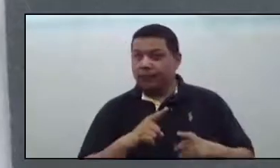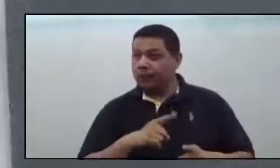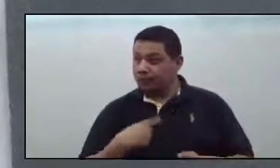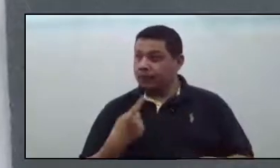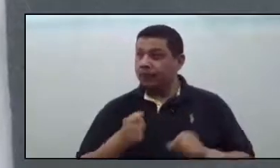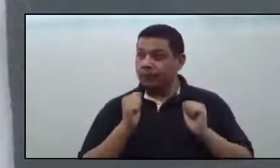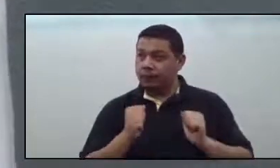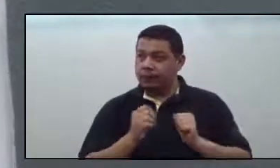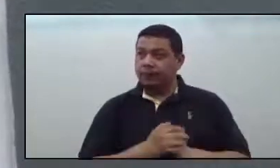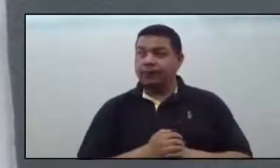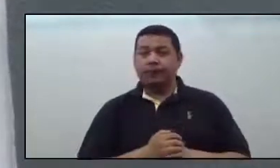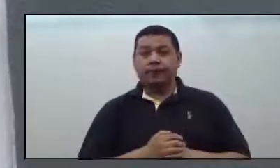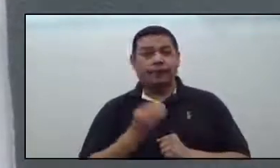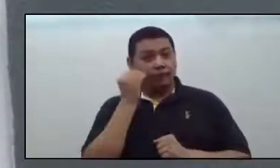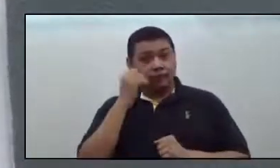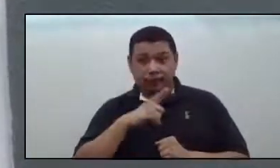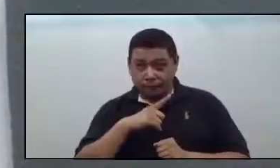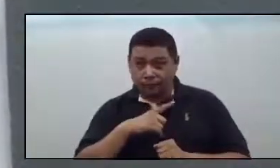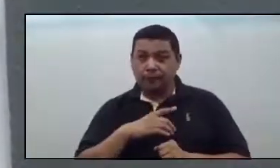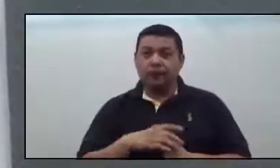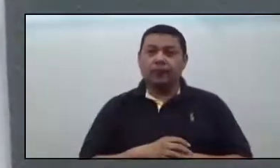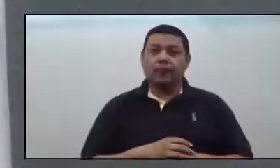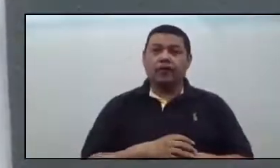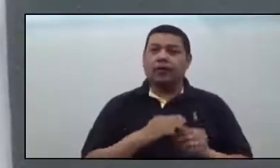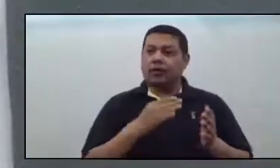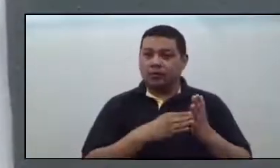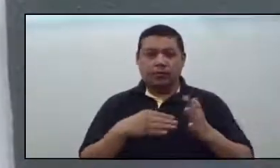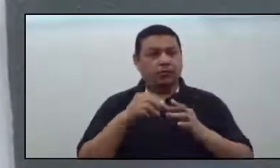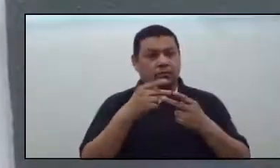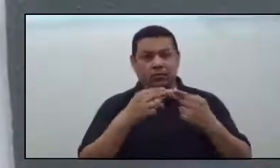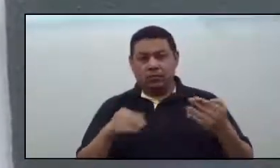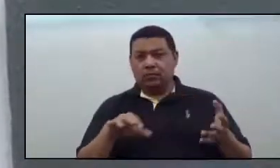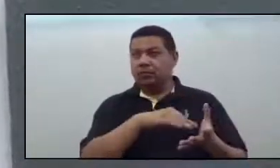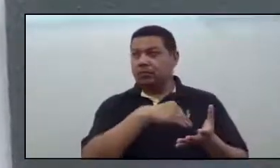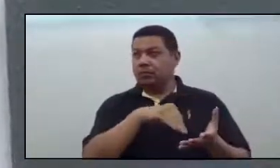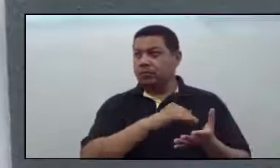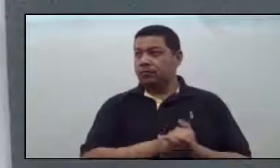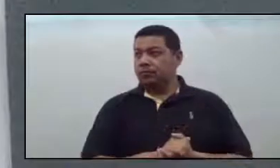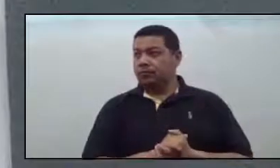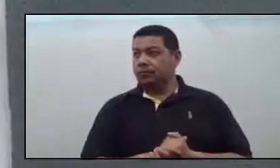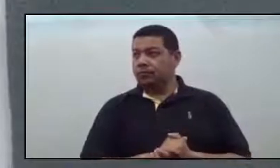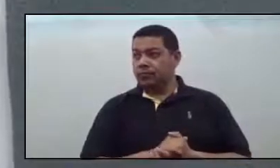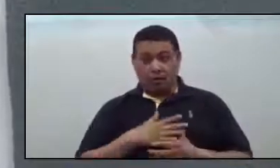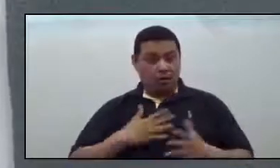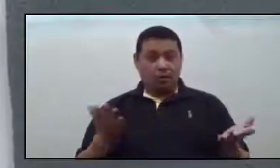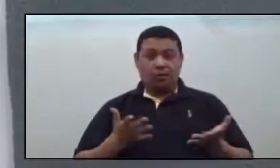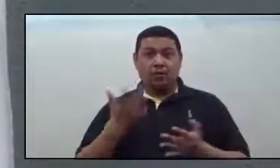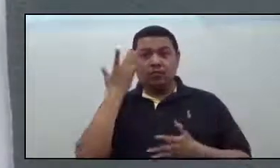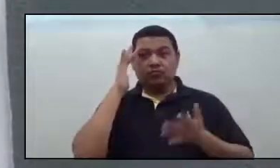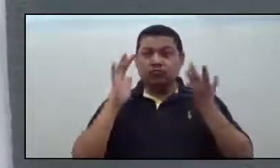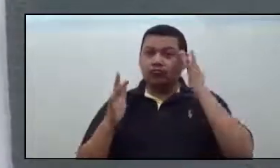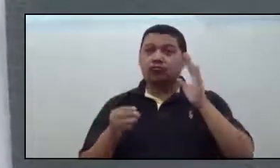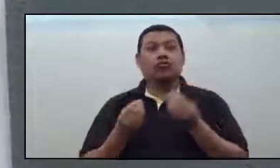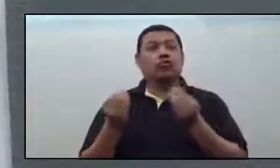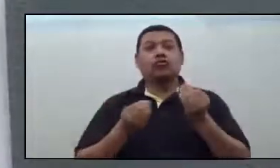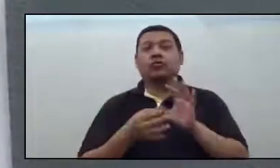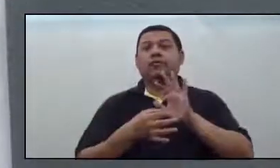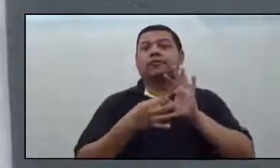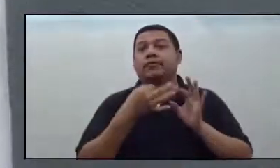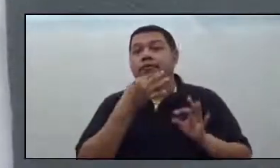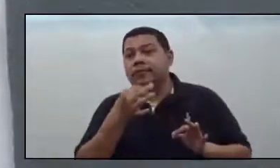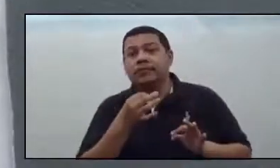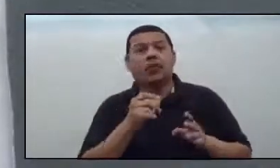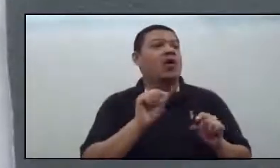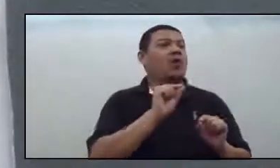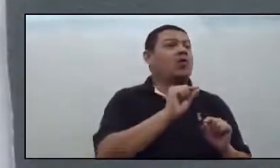efetivamente, Toninho, acompanhar as ações aí da secretaria. Eu, nesse momento, nem tenho nem como elogiar e nem como